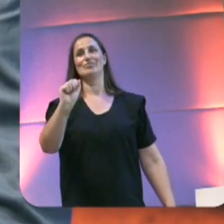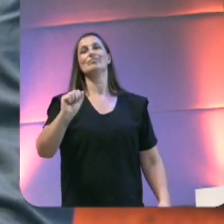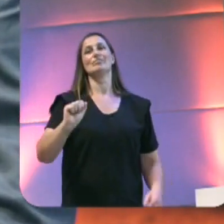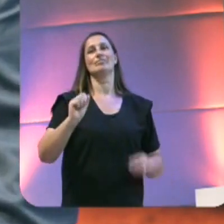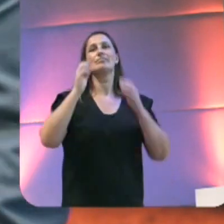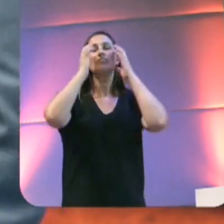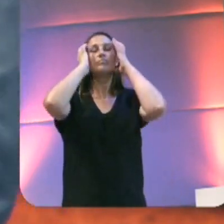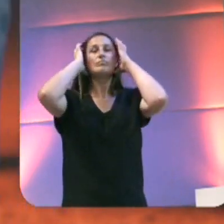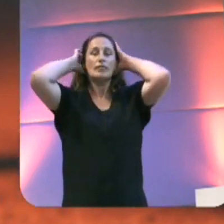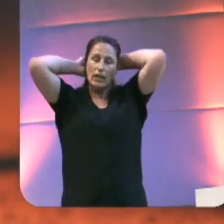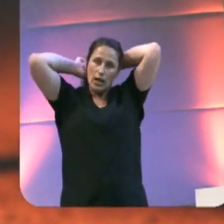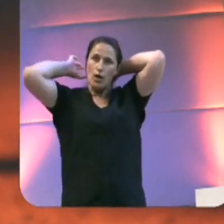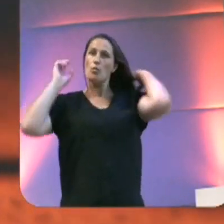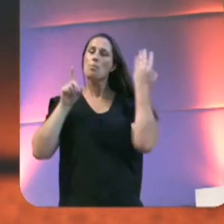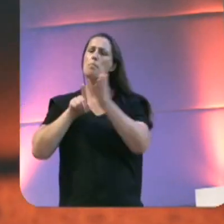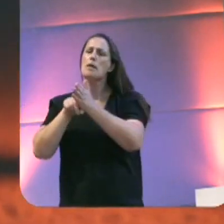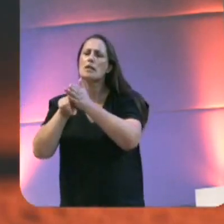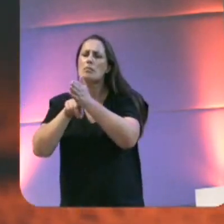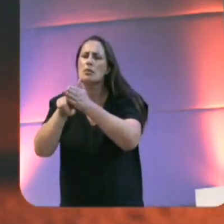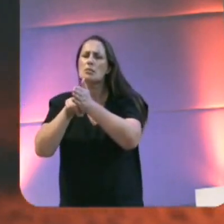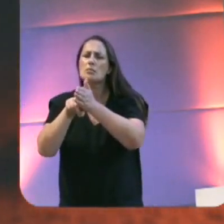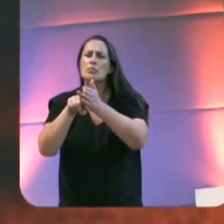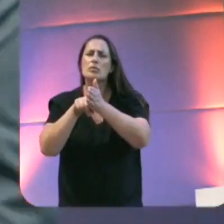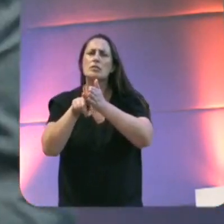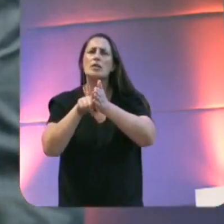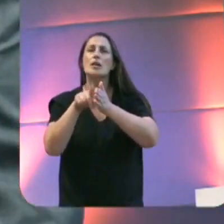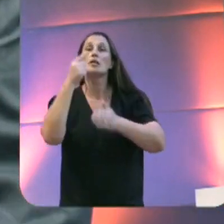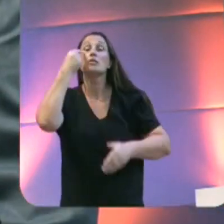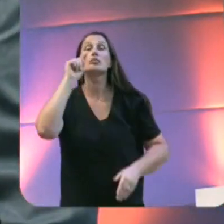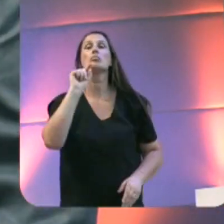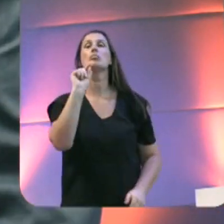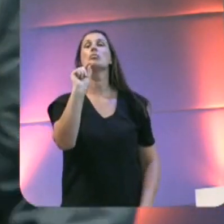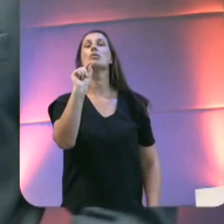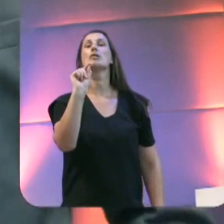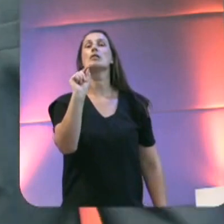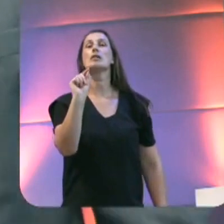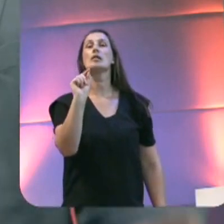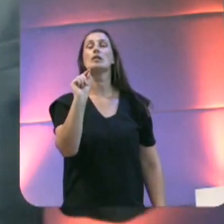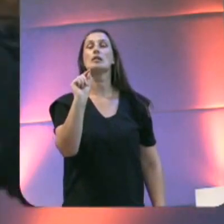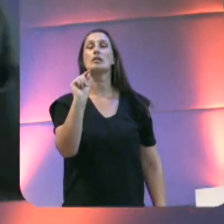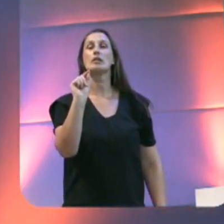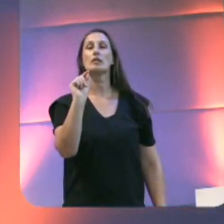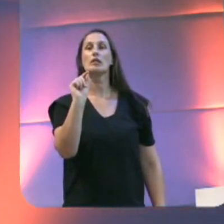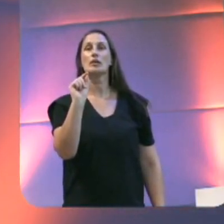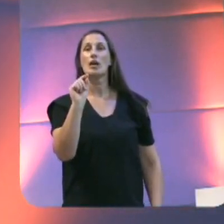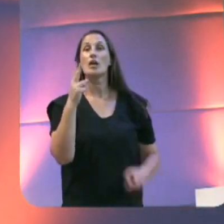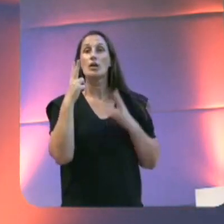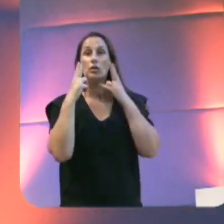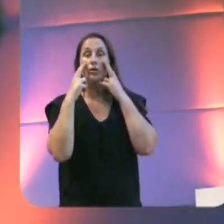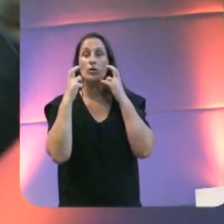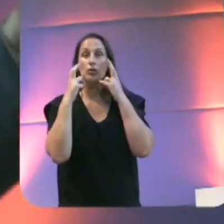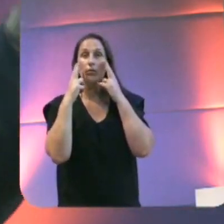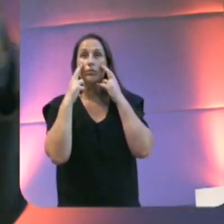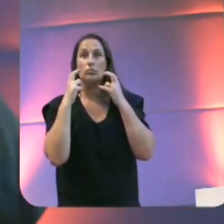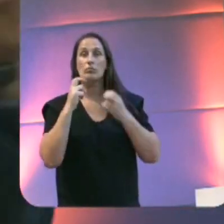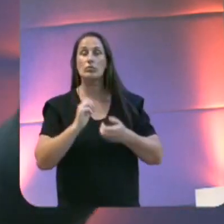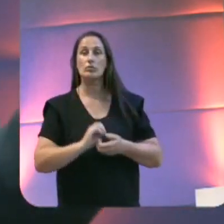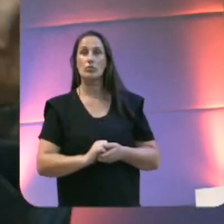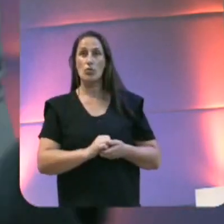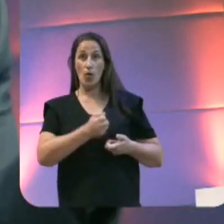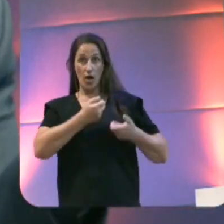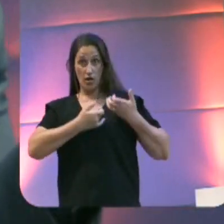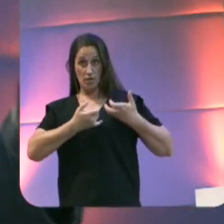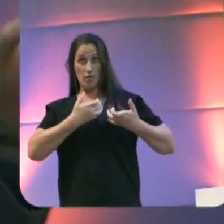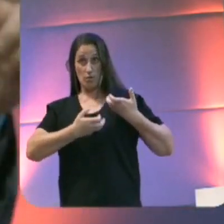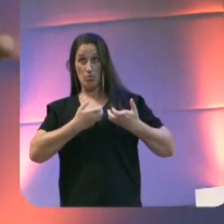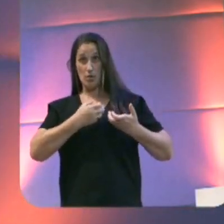gente foi assim pesquisando, até que a gente descobriu uma coisa. Sabe o que havia de comum nos